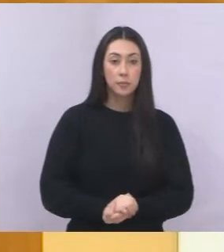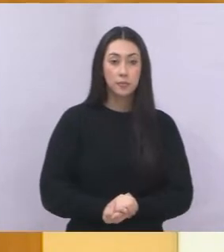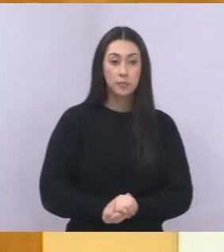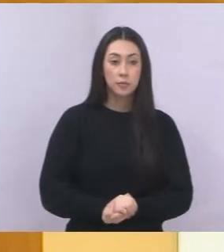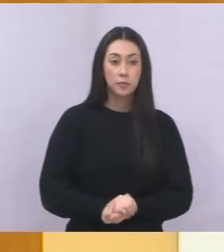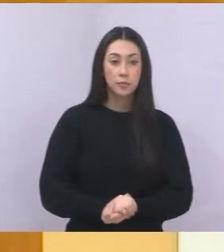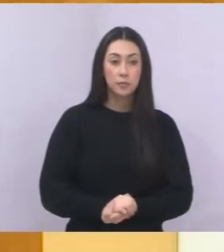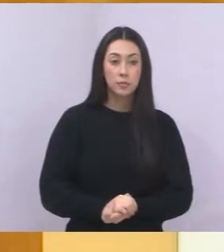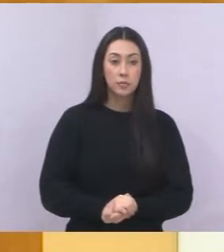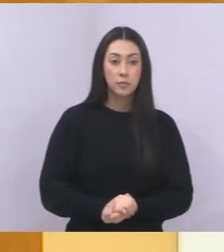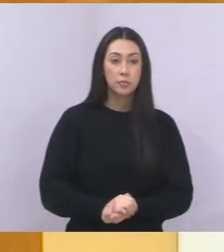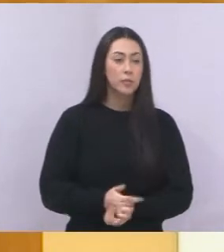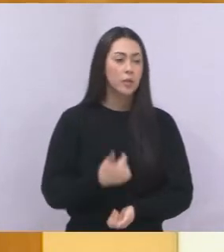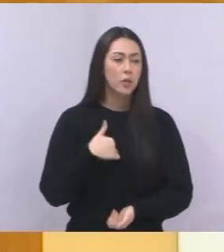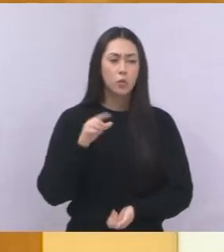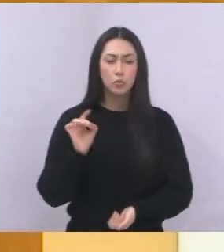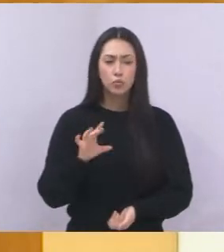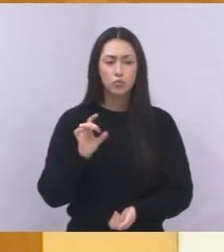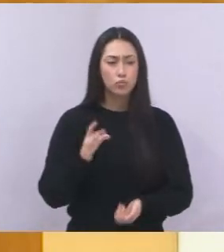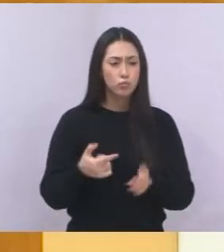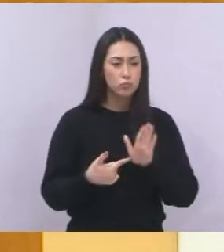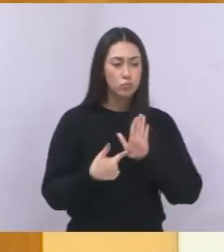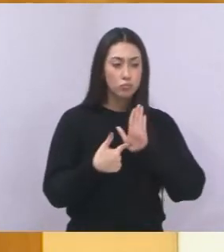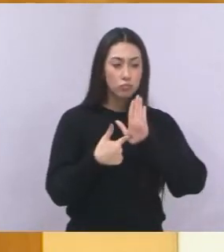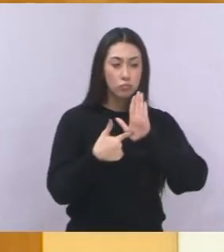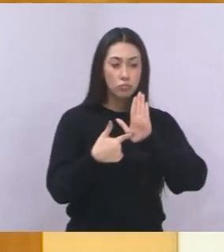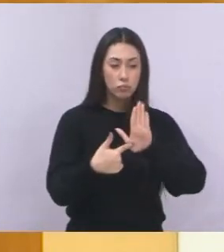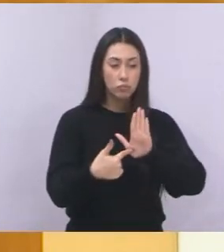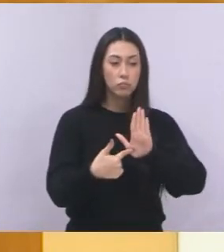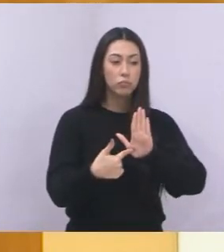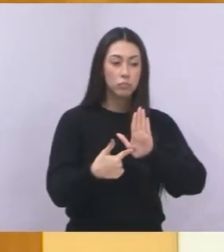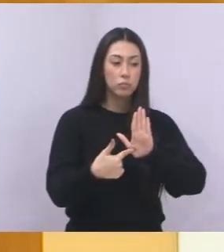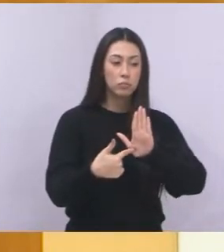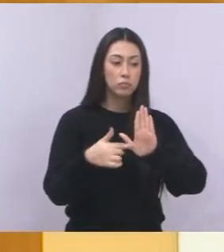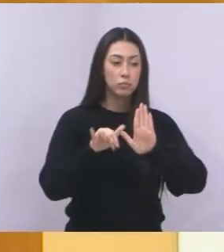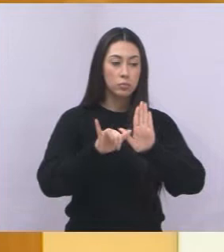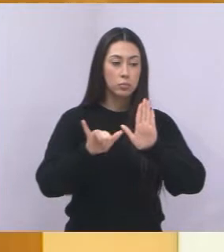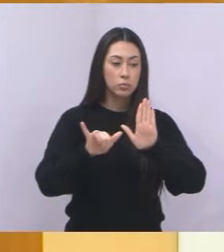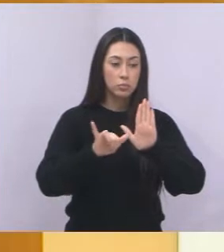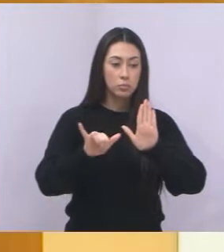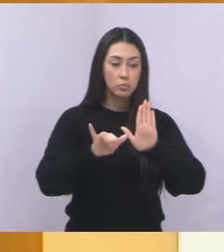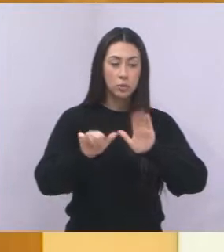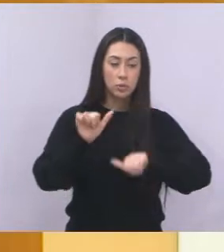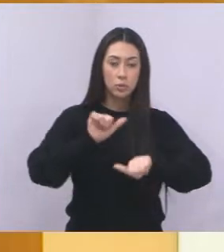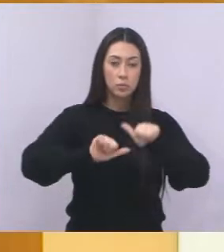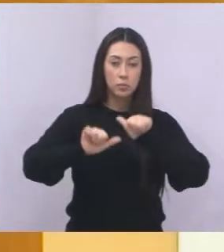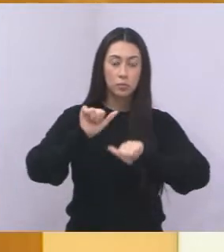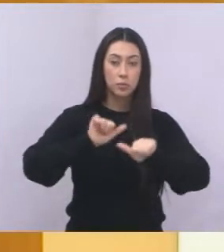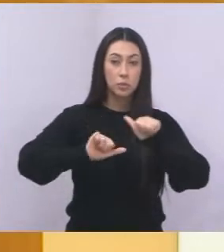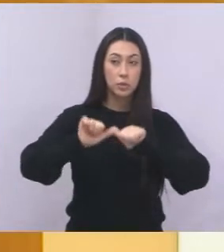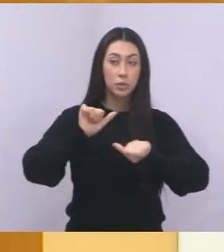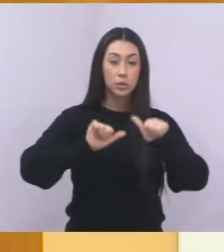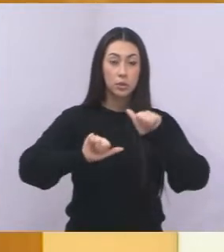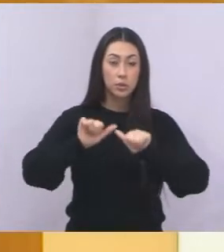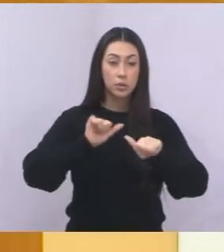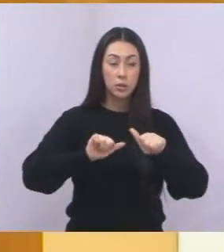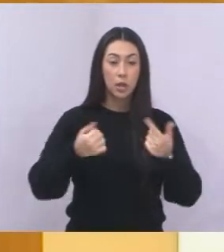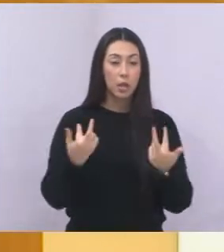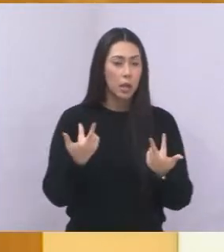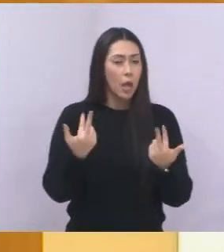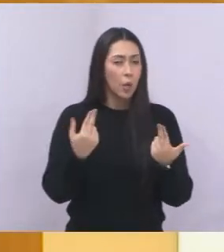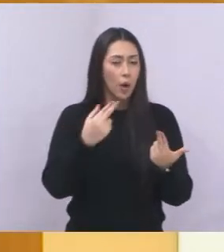Então, só apresentei a presente mensagem modificativa do prefeito. Como